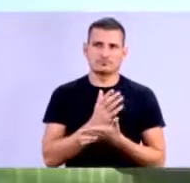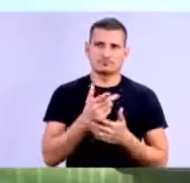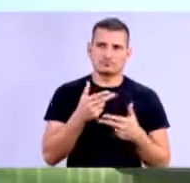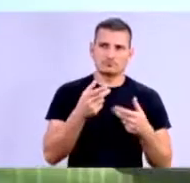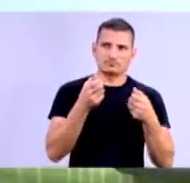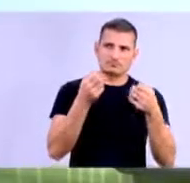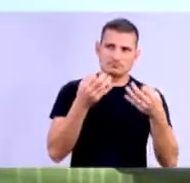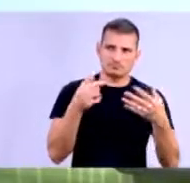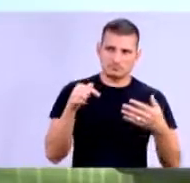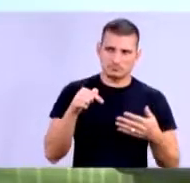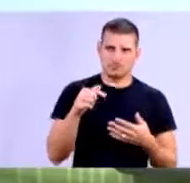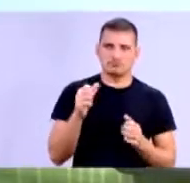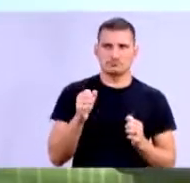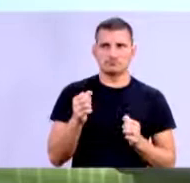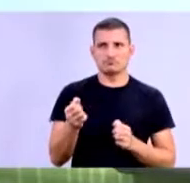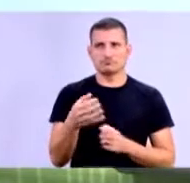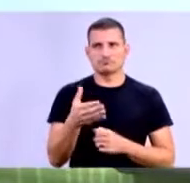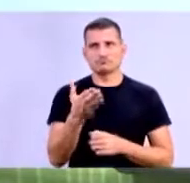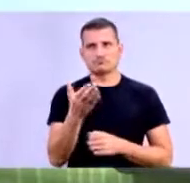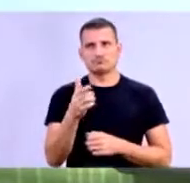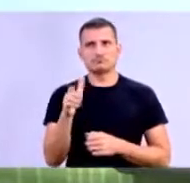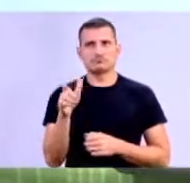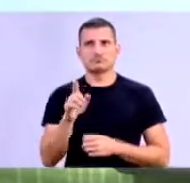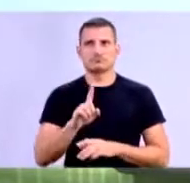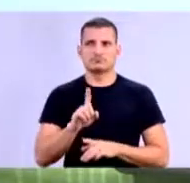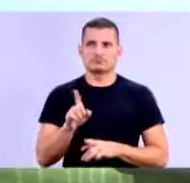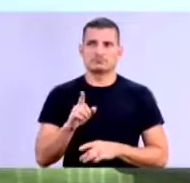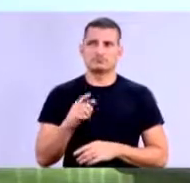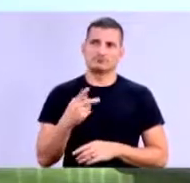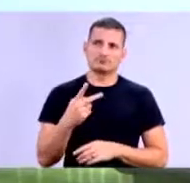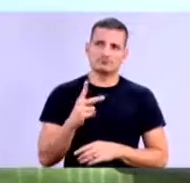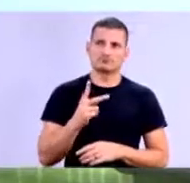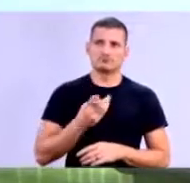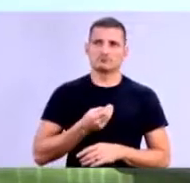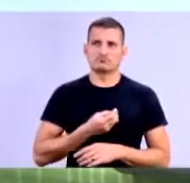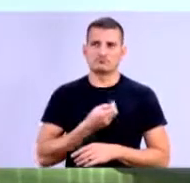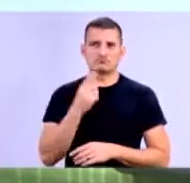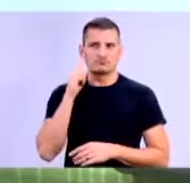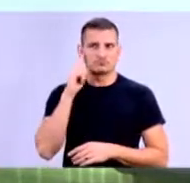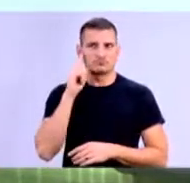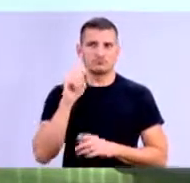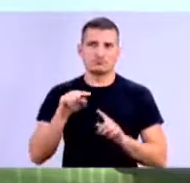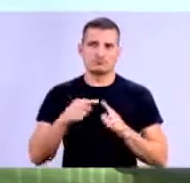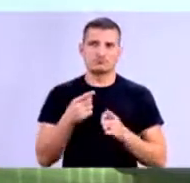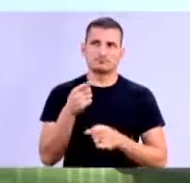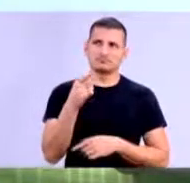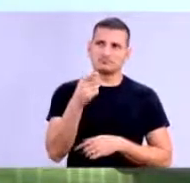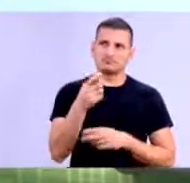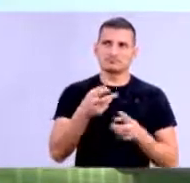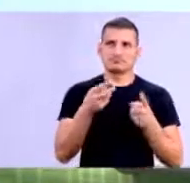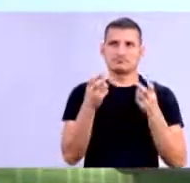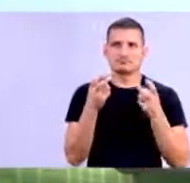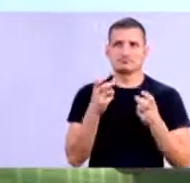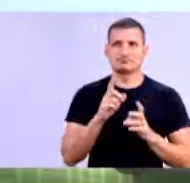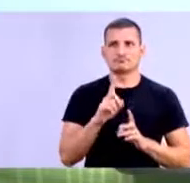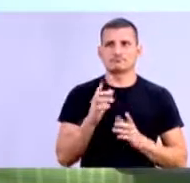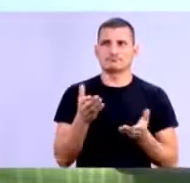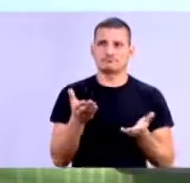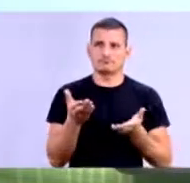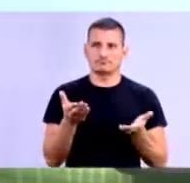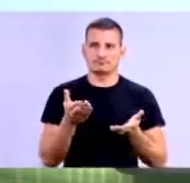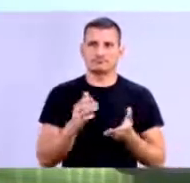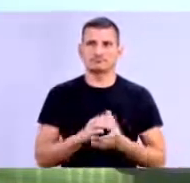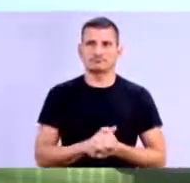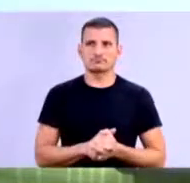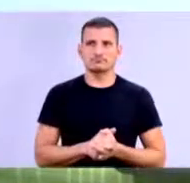ser novo para você. Outras não. Realmente está no teu cotidiano, mas você ainda não percebeu, né? Então agora eu te